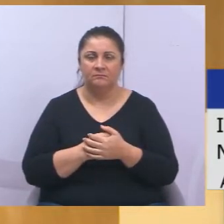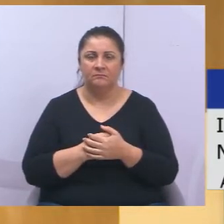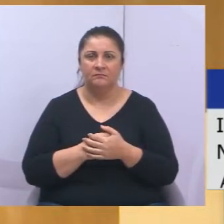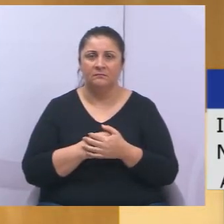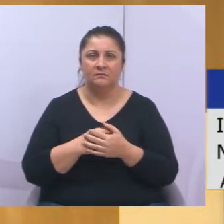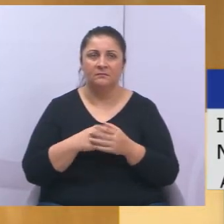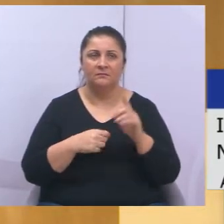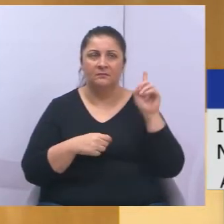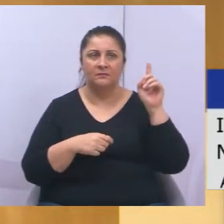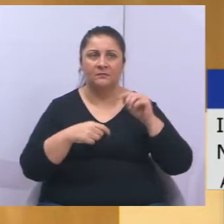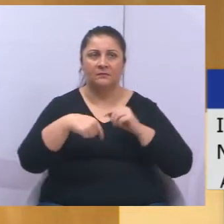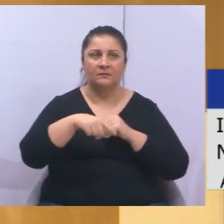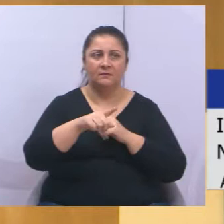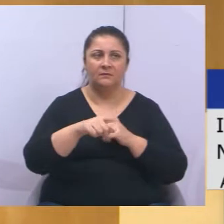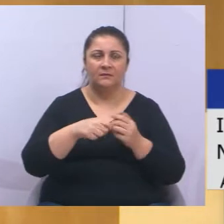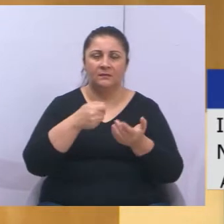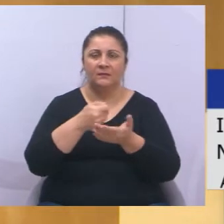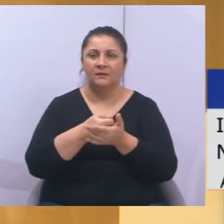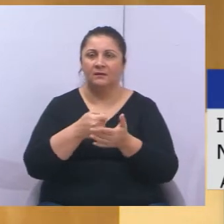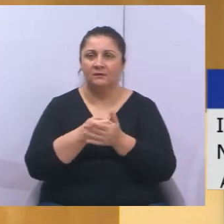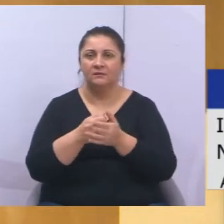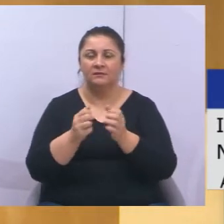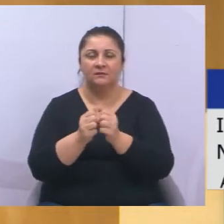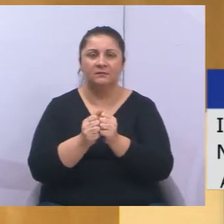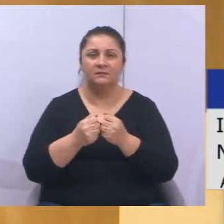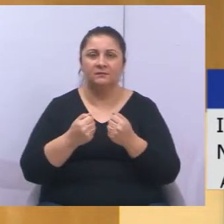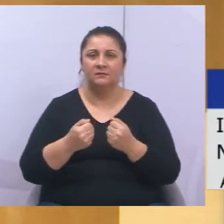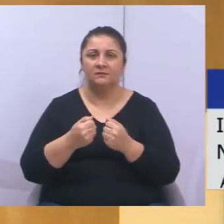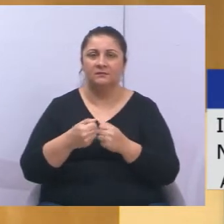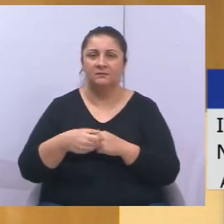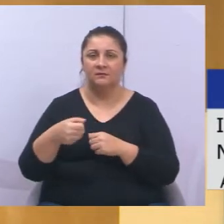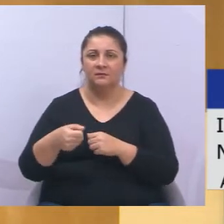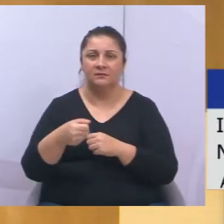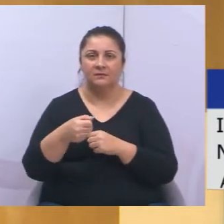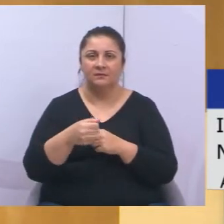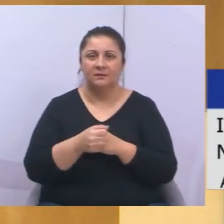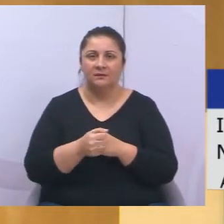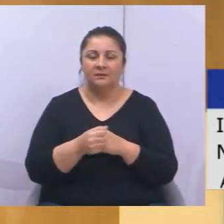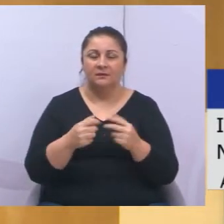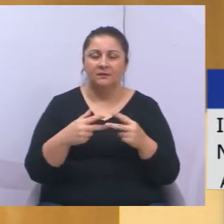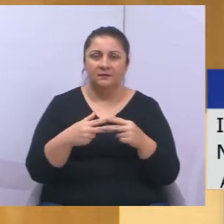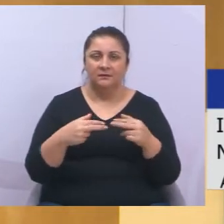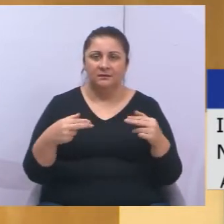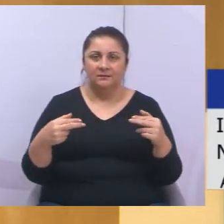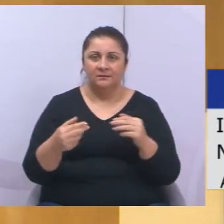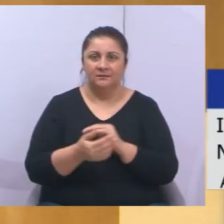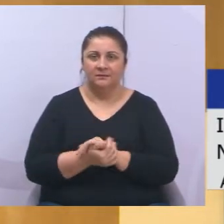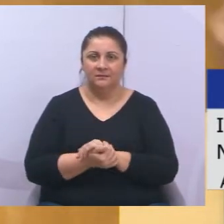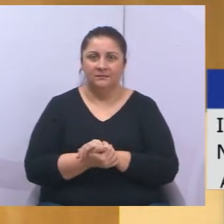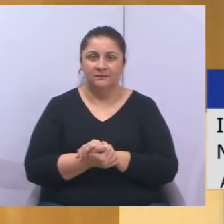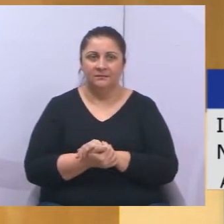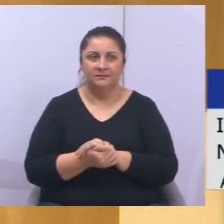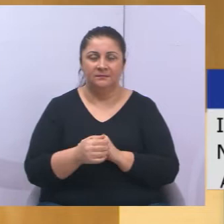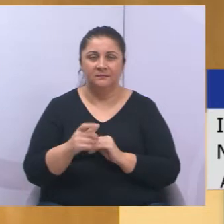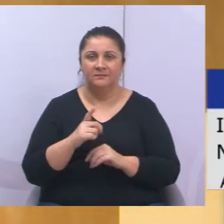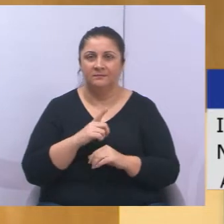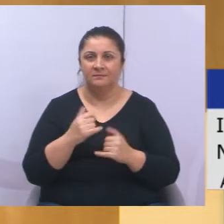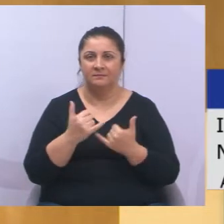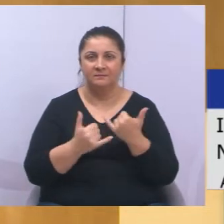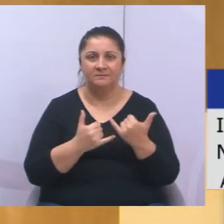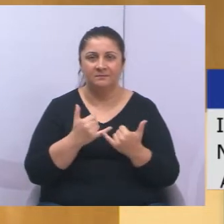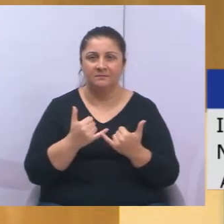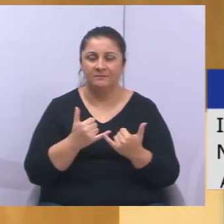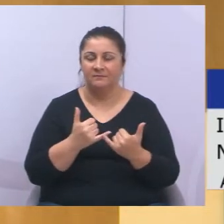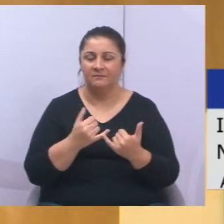Rogerinho, comprando pãozinho para mamãe, com a sacolinha, comprando os legumes e tendo brincadeiras saudáveis.